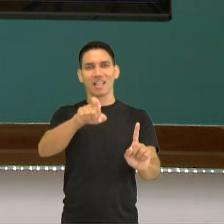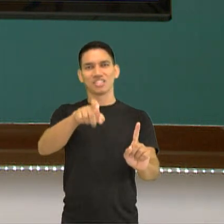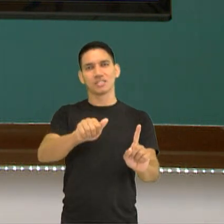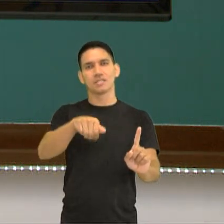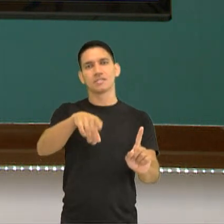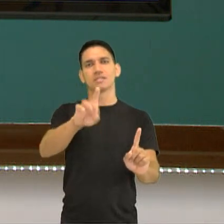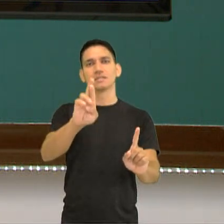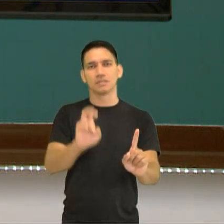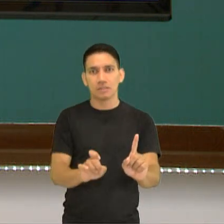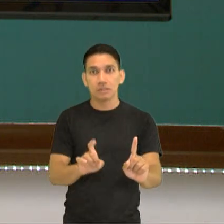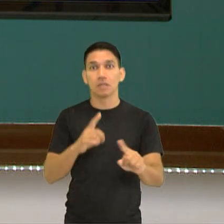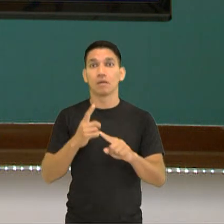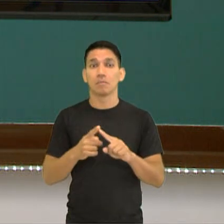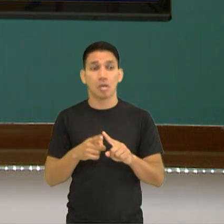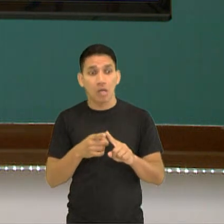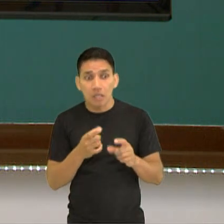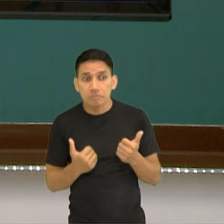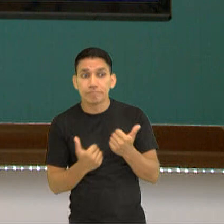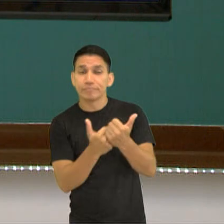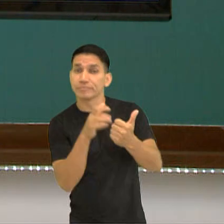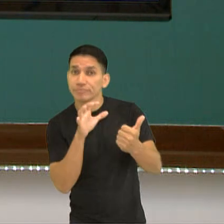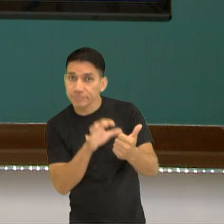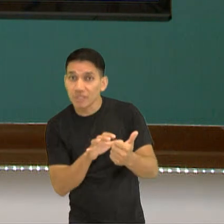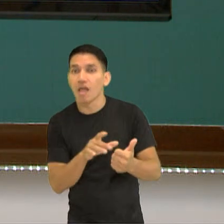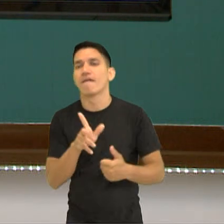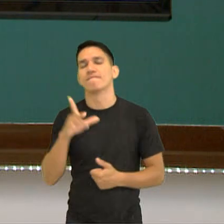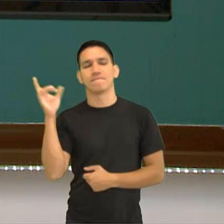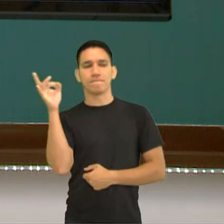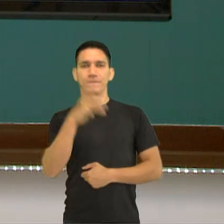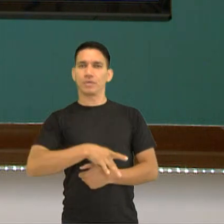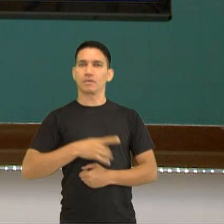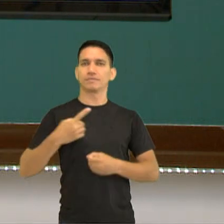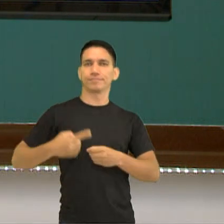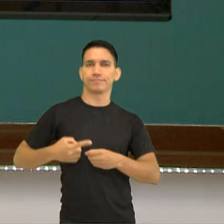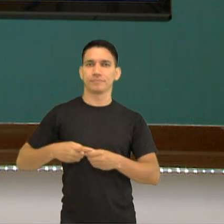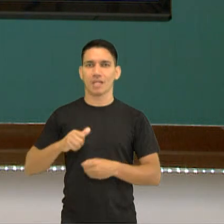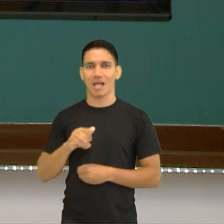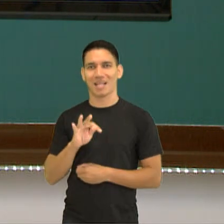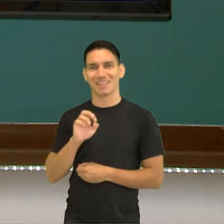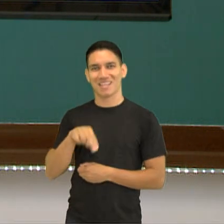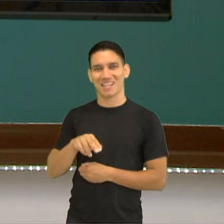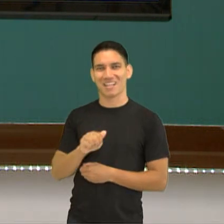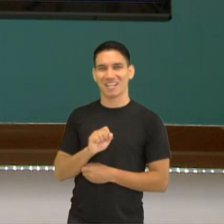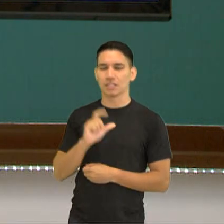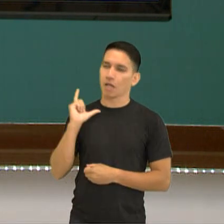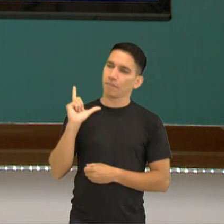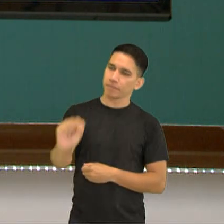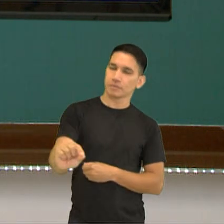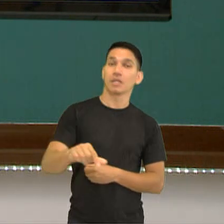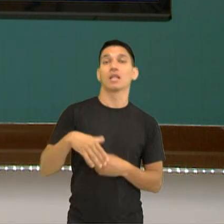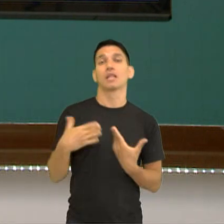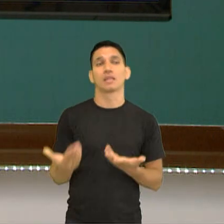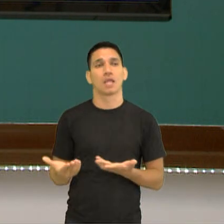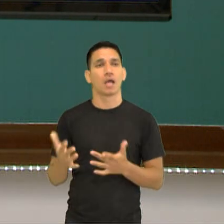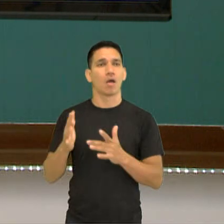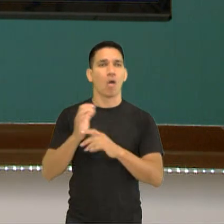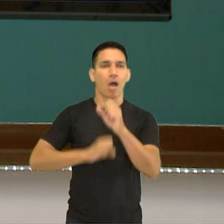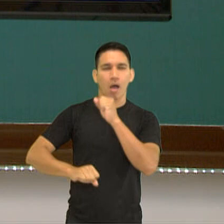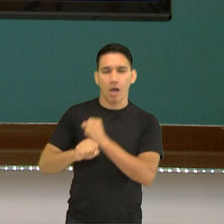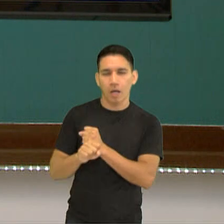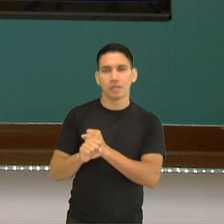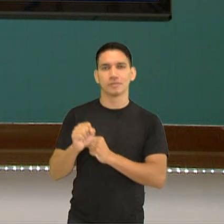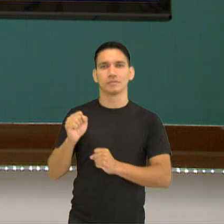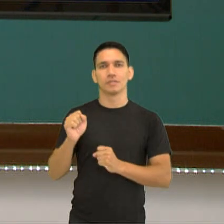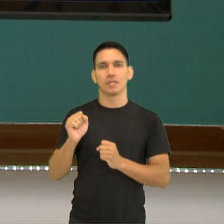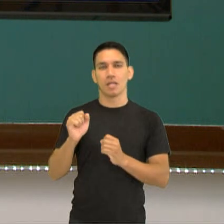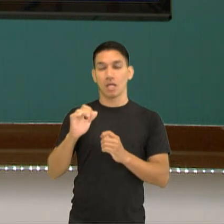professor. Vai embora de Atenas. Um ano depois, em 322 a.C., Aristóteles morre em Calcis,